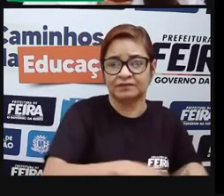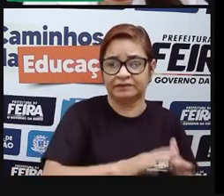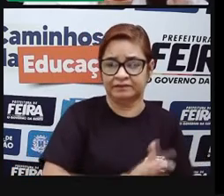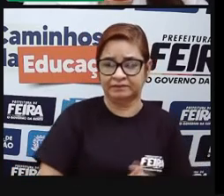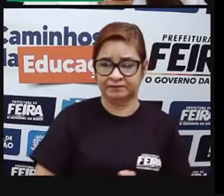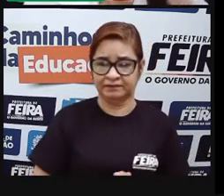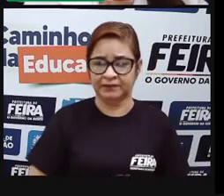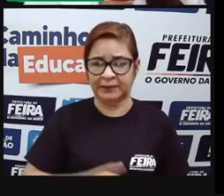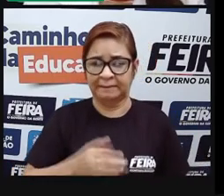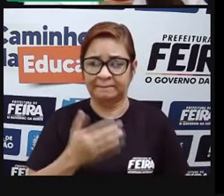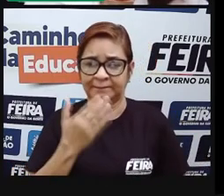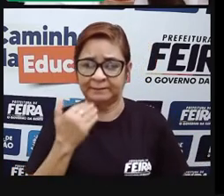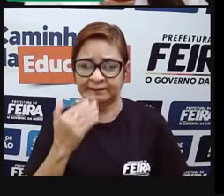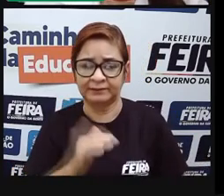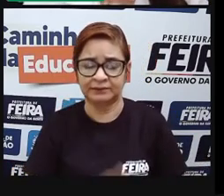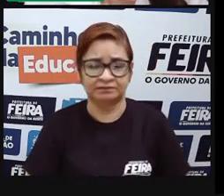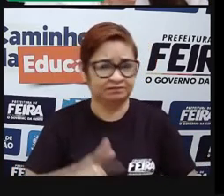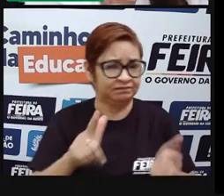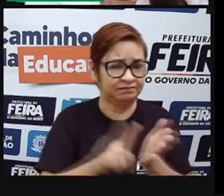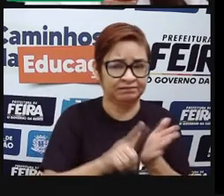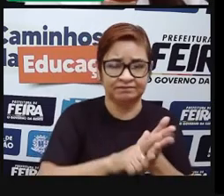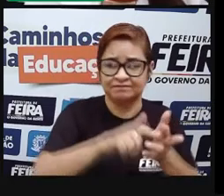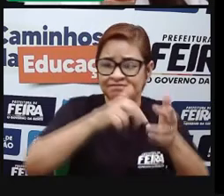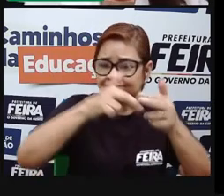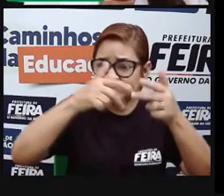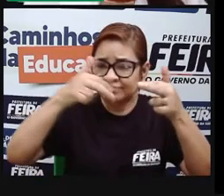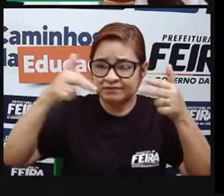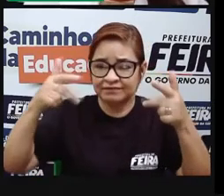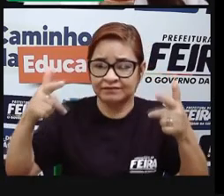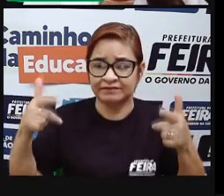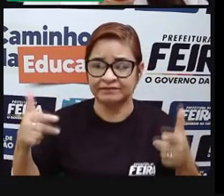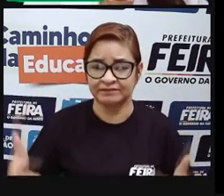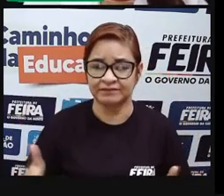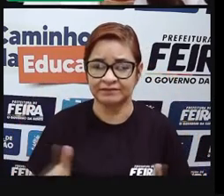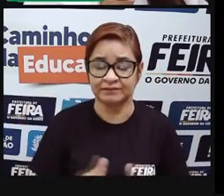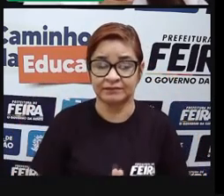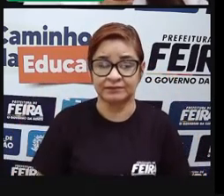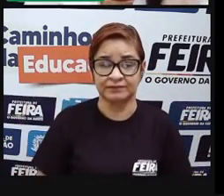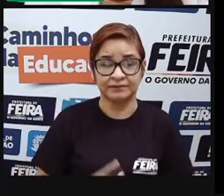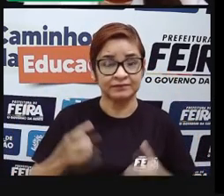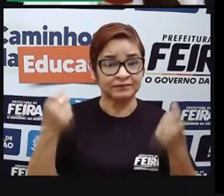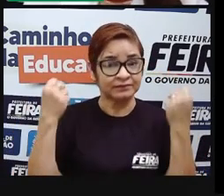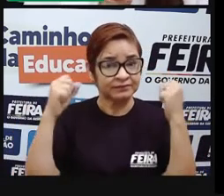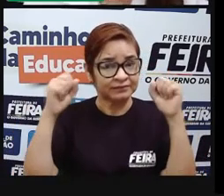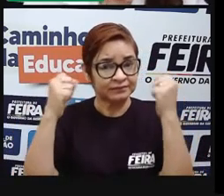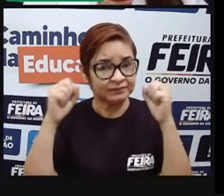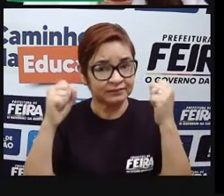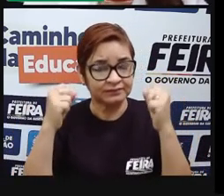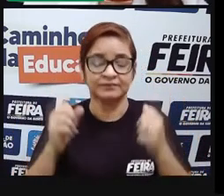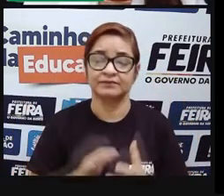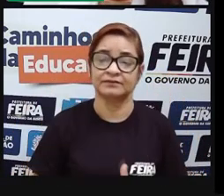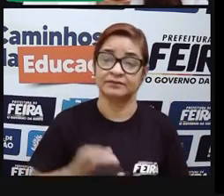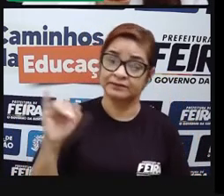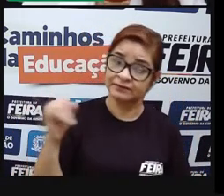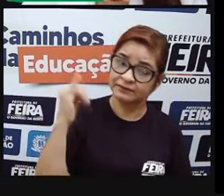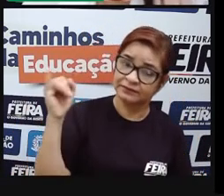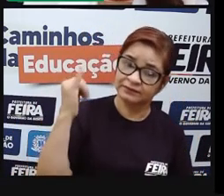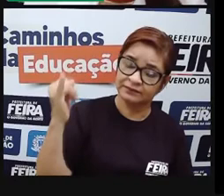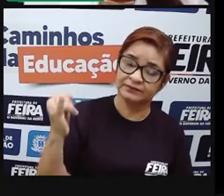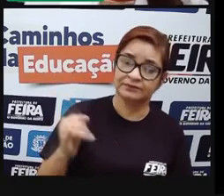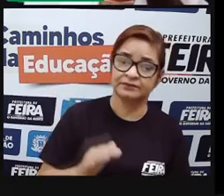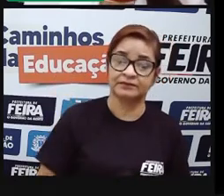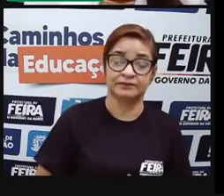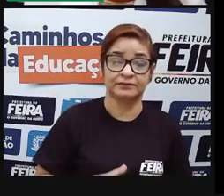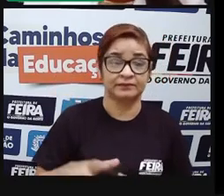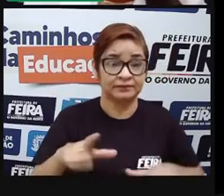Peças bebida papel papelão um enfim é uma infinidade de produtos que movimentam a economia gera